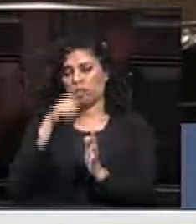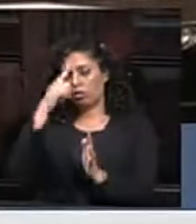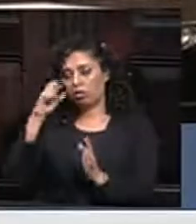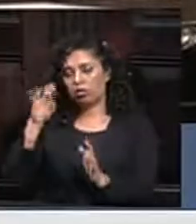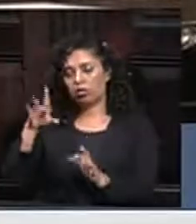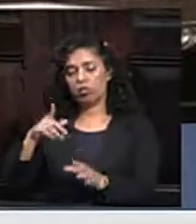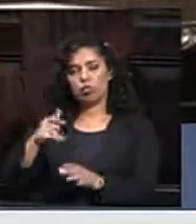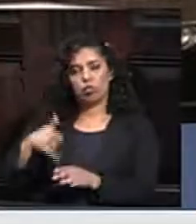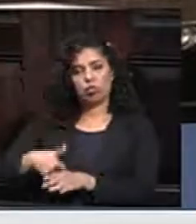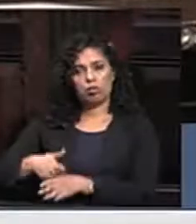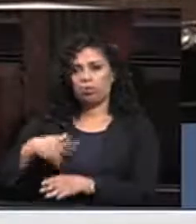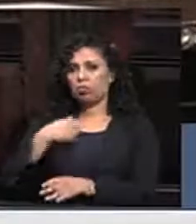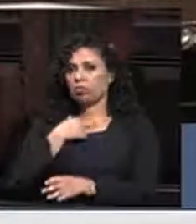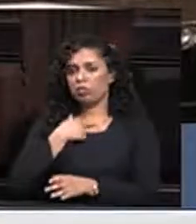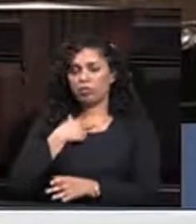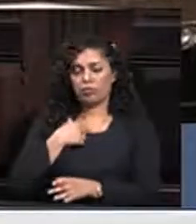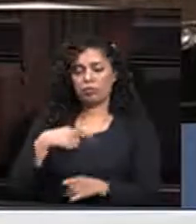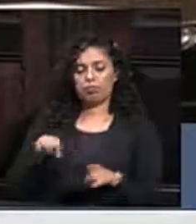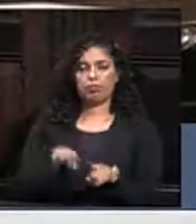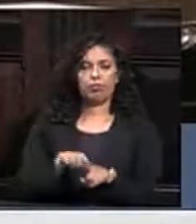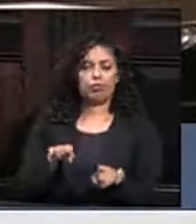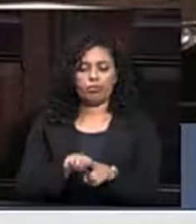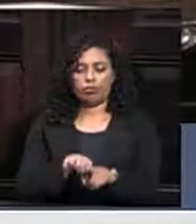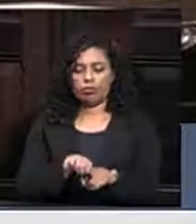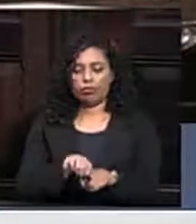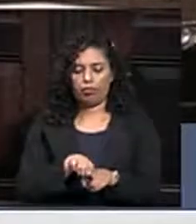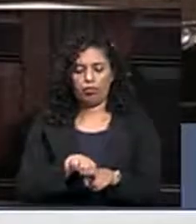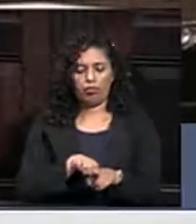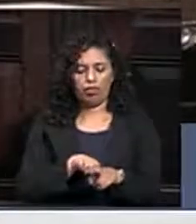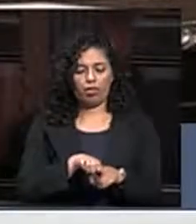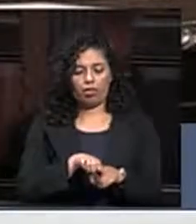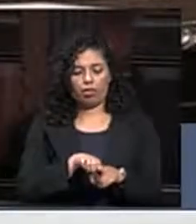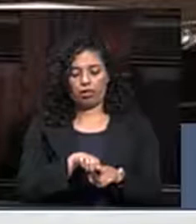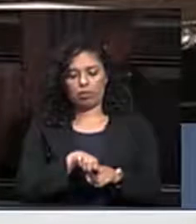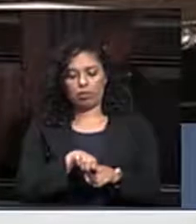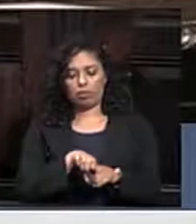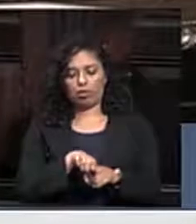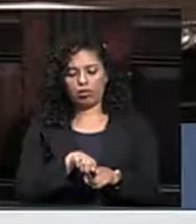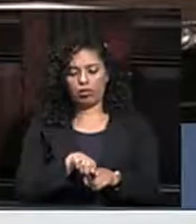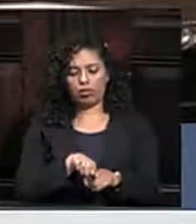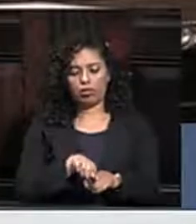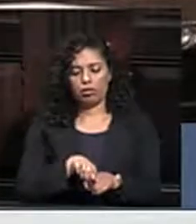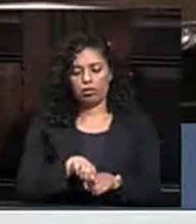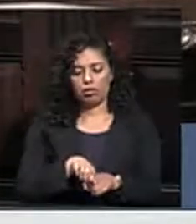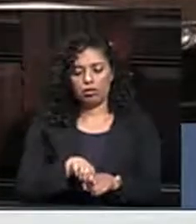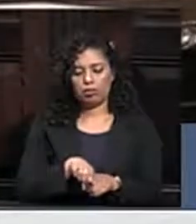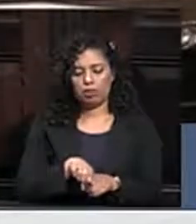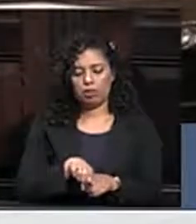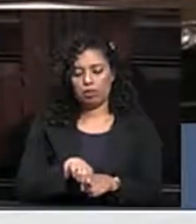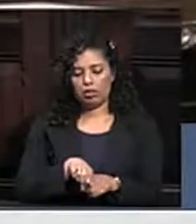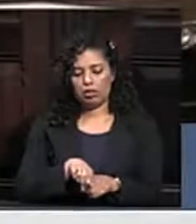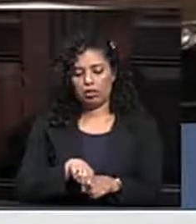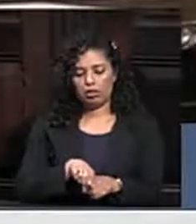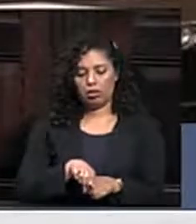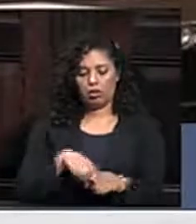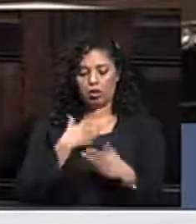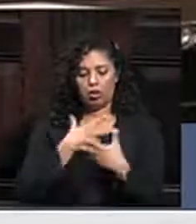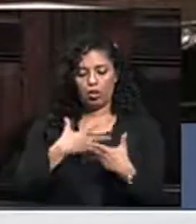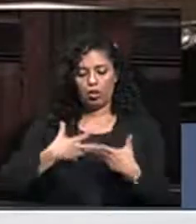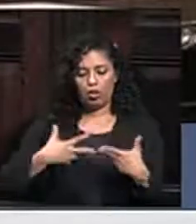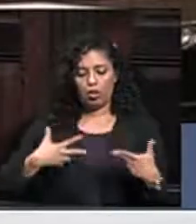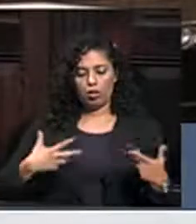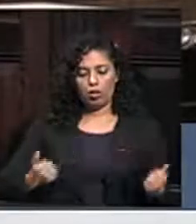lado, como se não bastasse essa grande engenharia financeira que é exigida pelo Programa